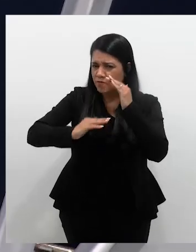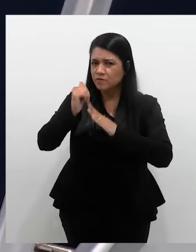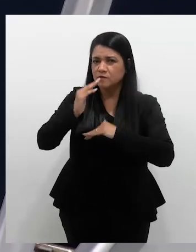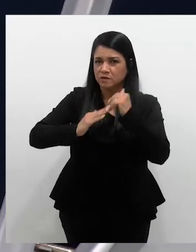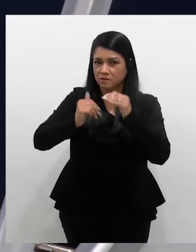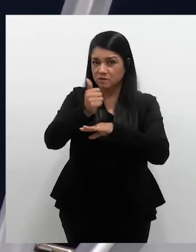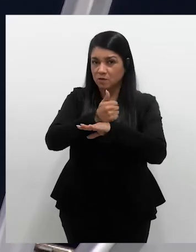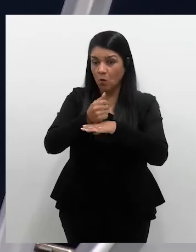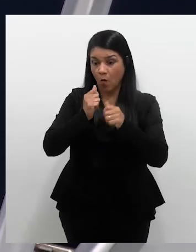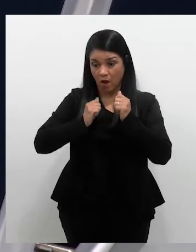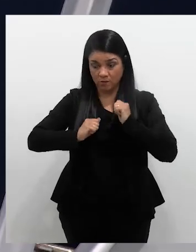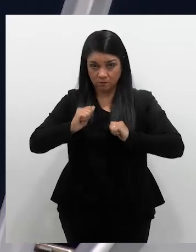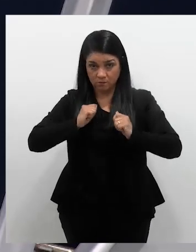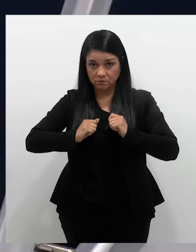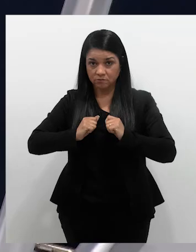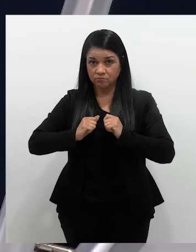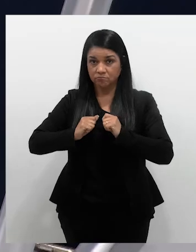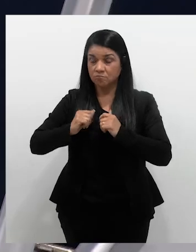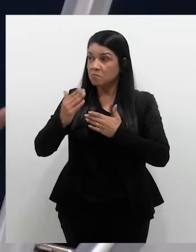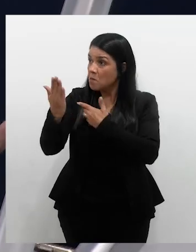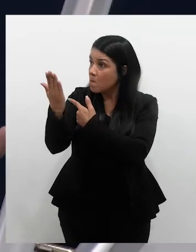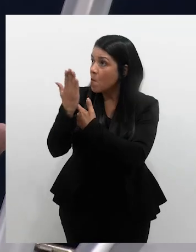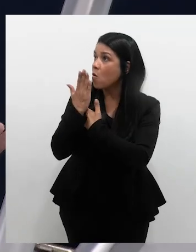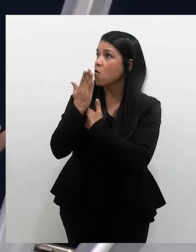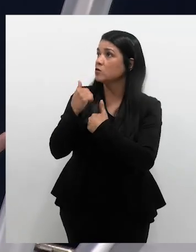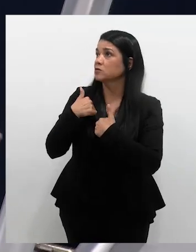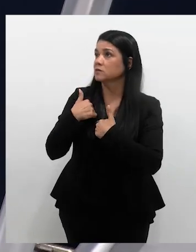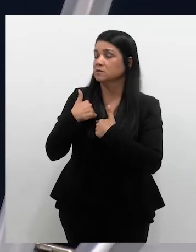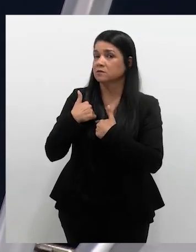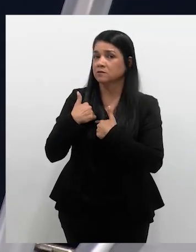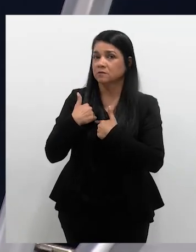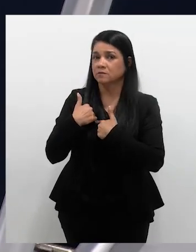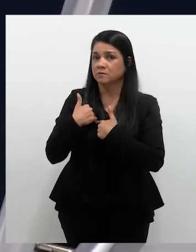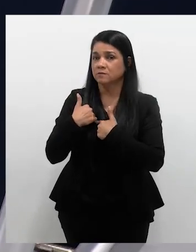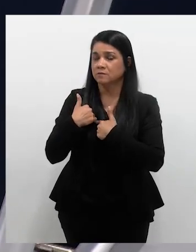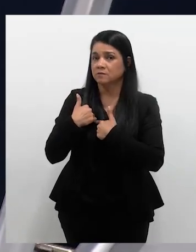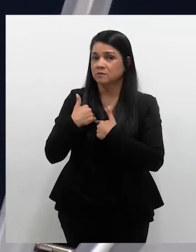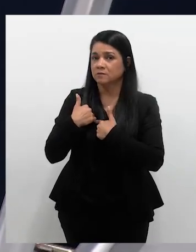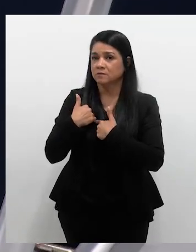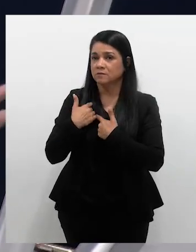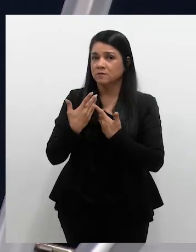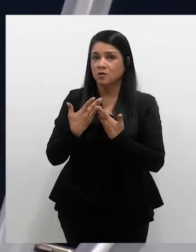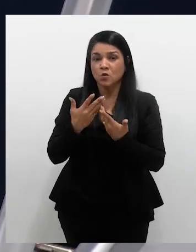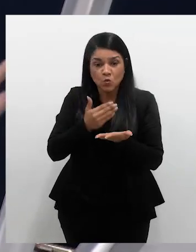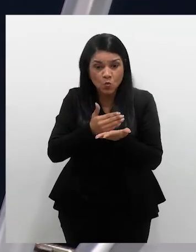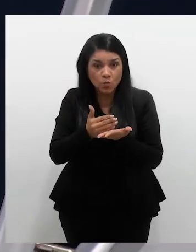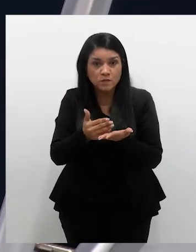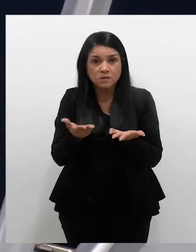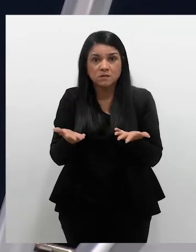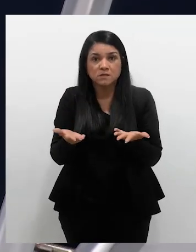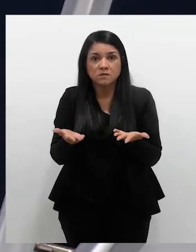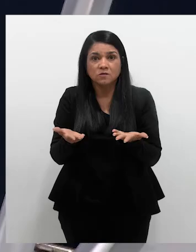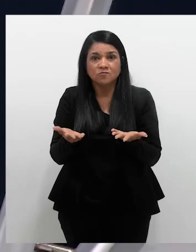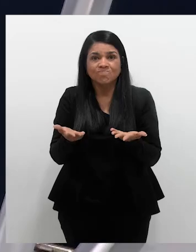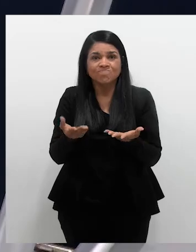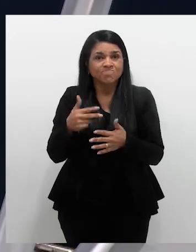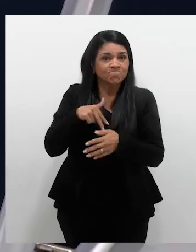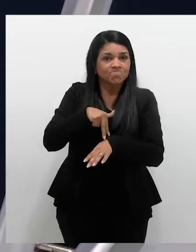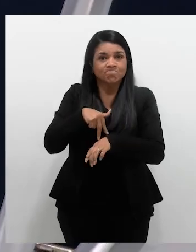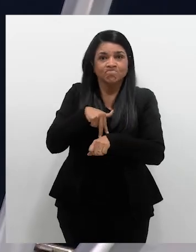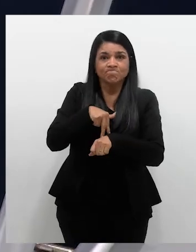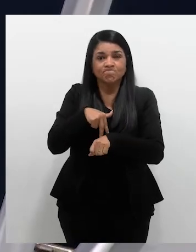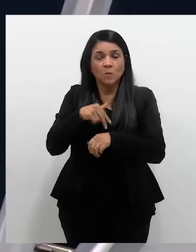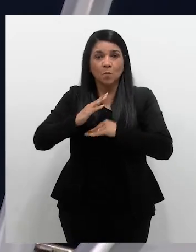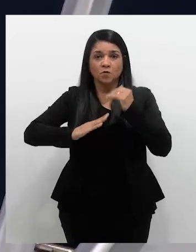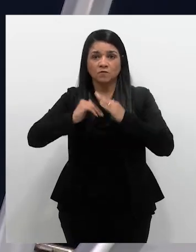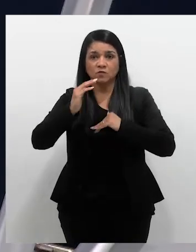seguir essa profissão como atriz, você me dá um sinal, porque eu tô começando, juro, eu tô começando a ficar